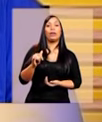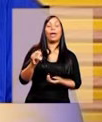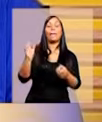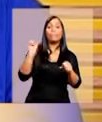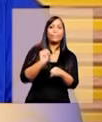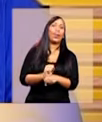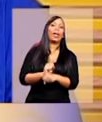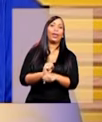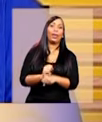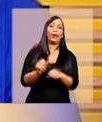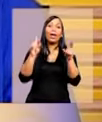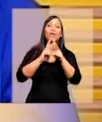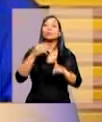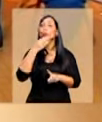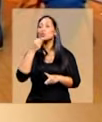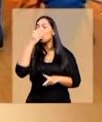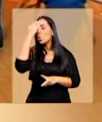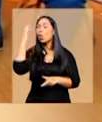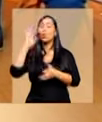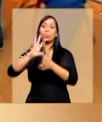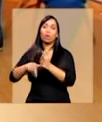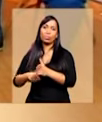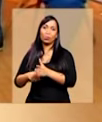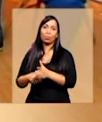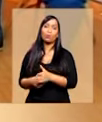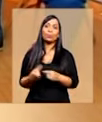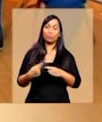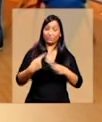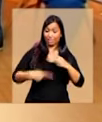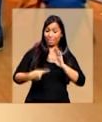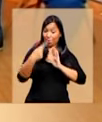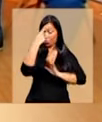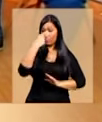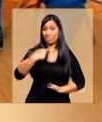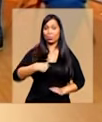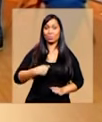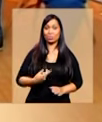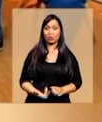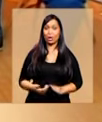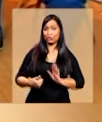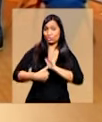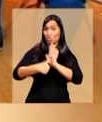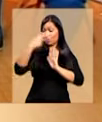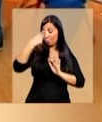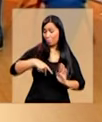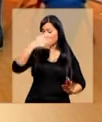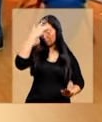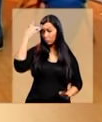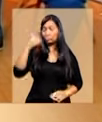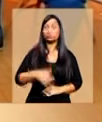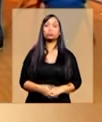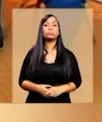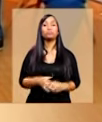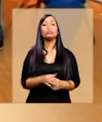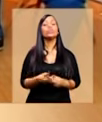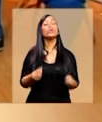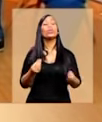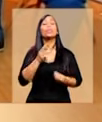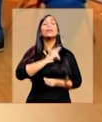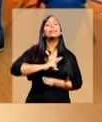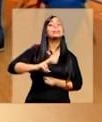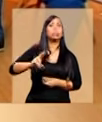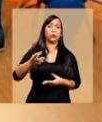isso daí já cessa a visão do ladrão. O ladrão, então, no fundo, ele é uma identidade, é um personagem. Entendi. Ô, Érico, e o